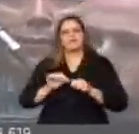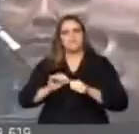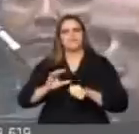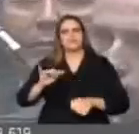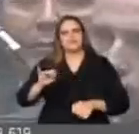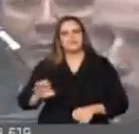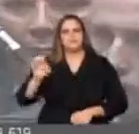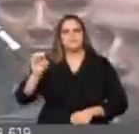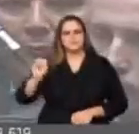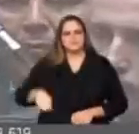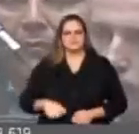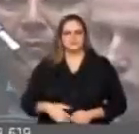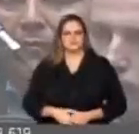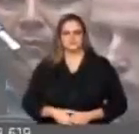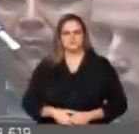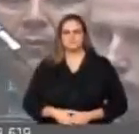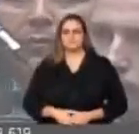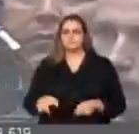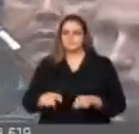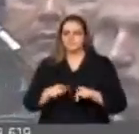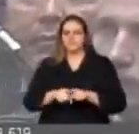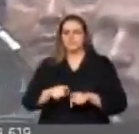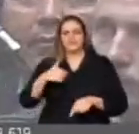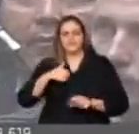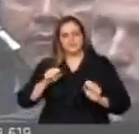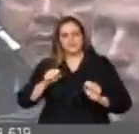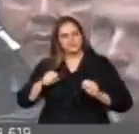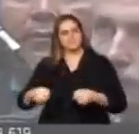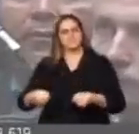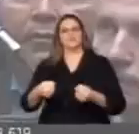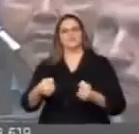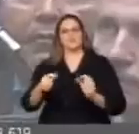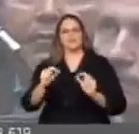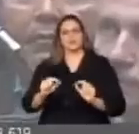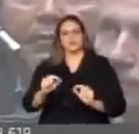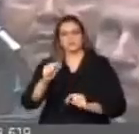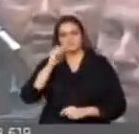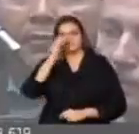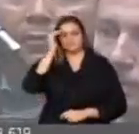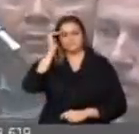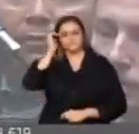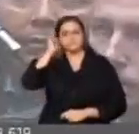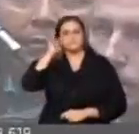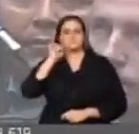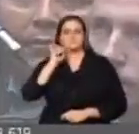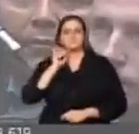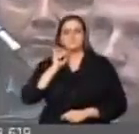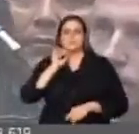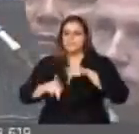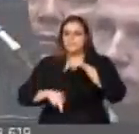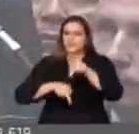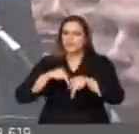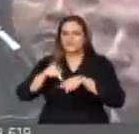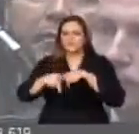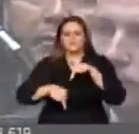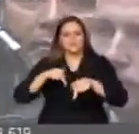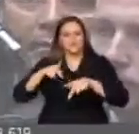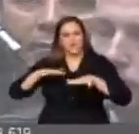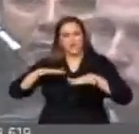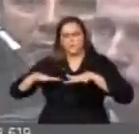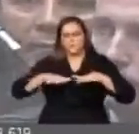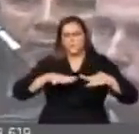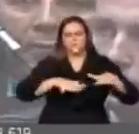Em defesa também da certeza de que esse movimento popular das ruas do